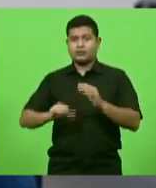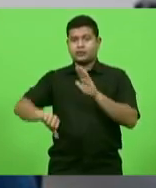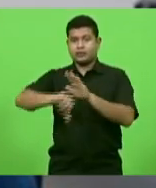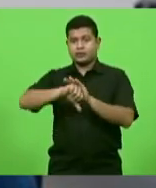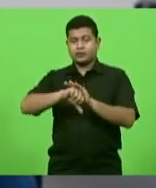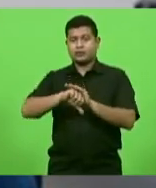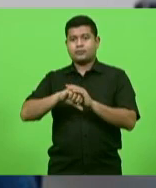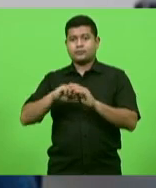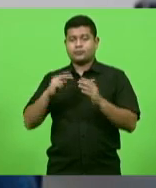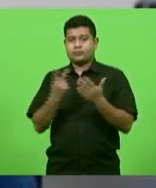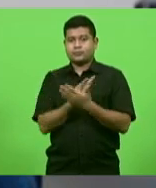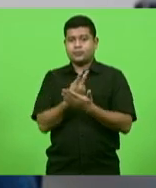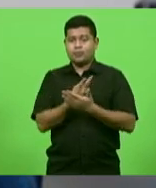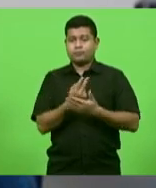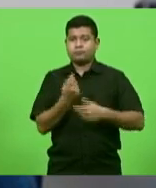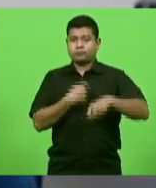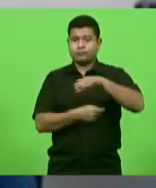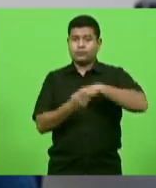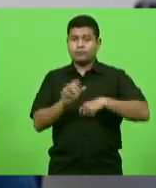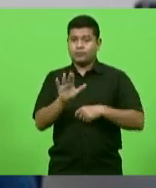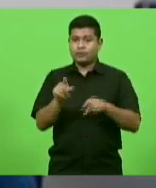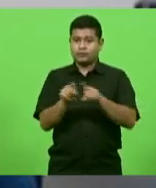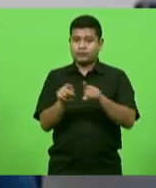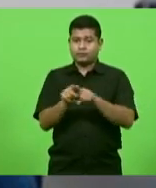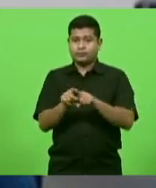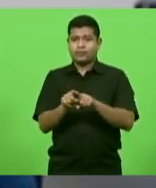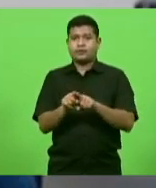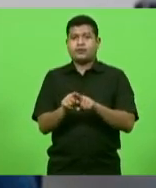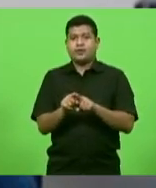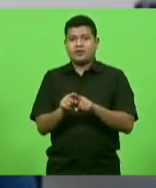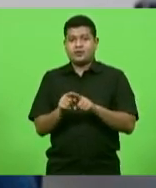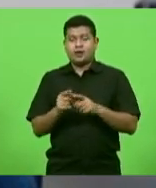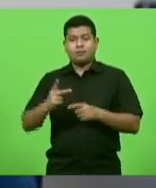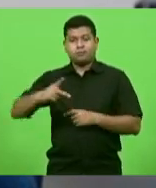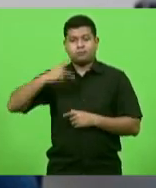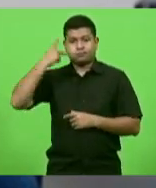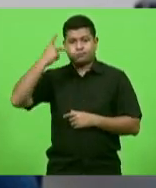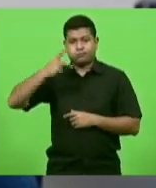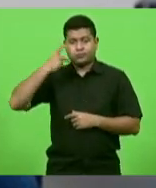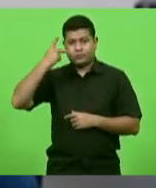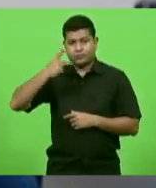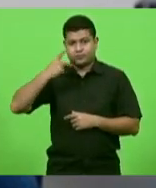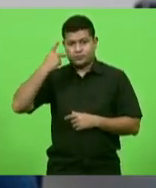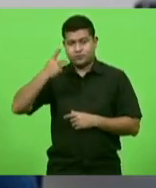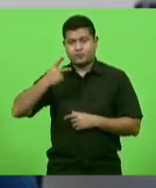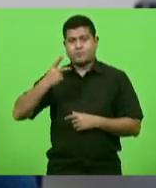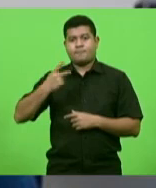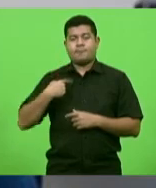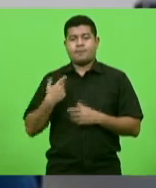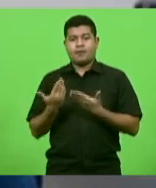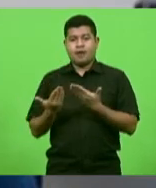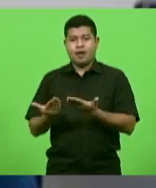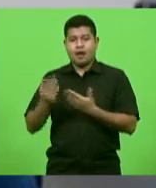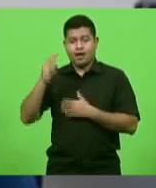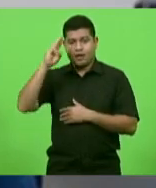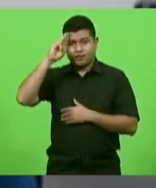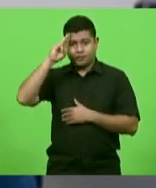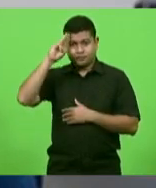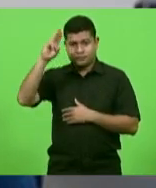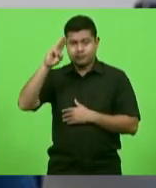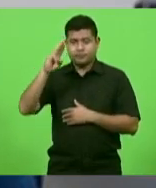previstos na lei de improbidade administrativa assim a dos delitos de natureza política atribuídas ao chefe do Poder Executivo